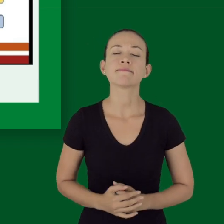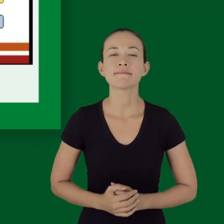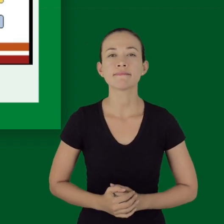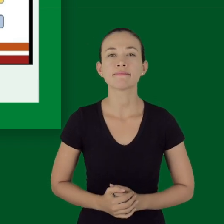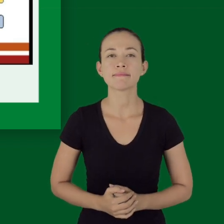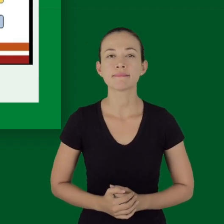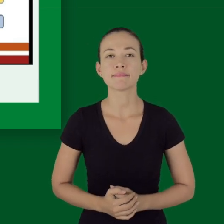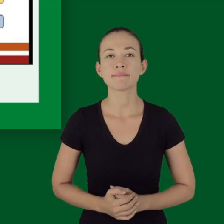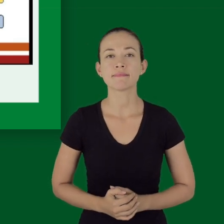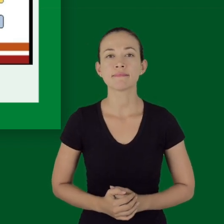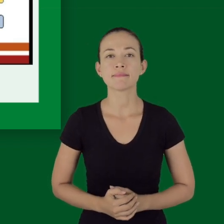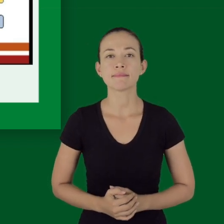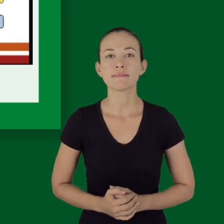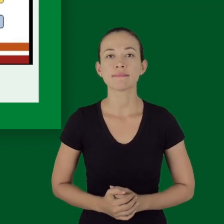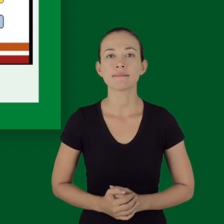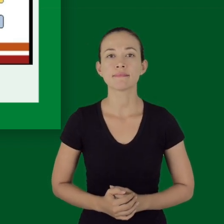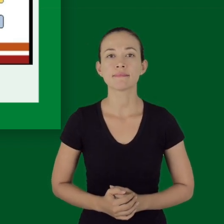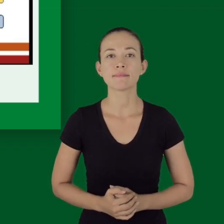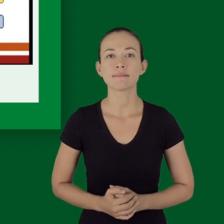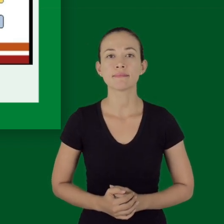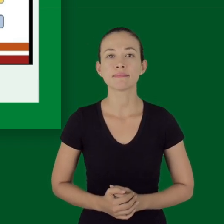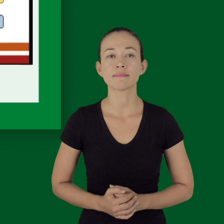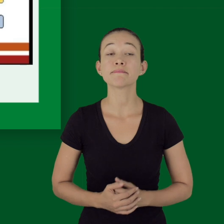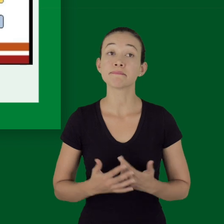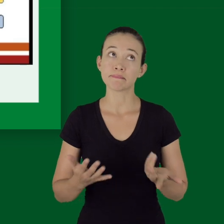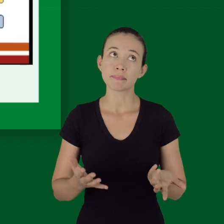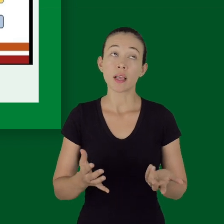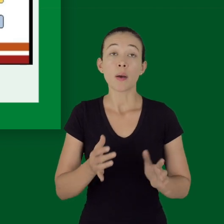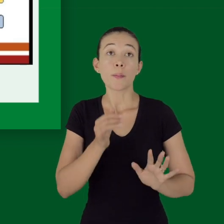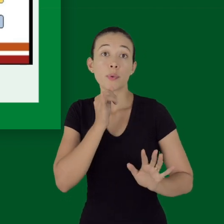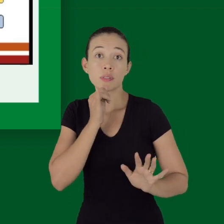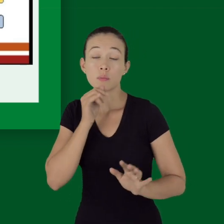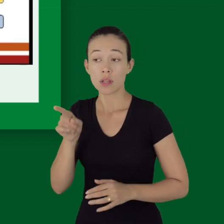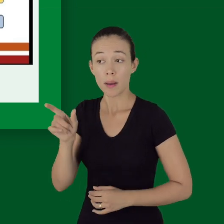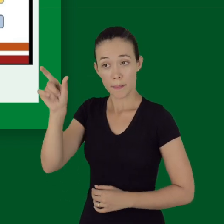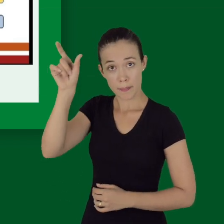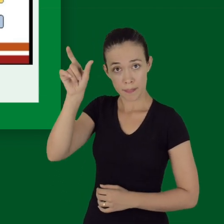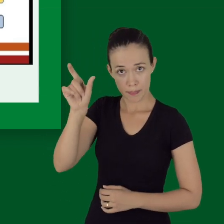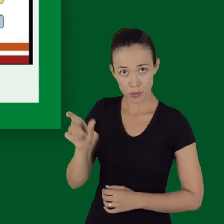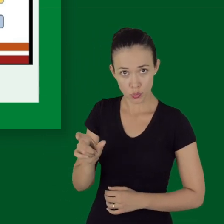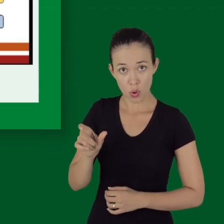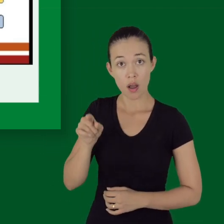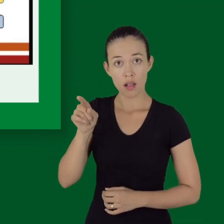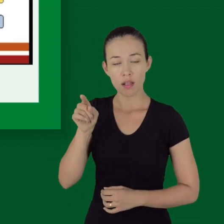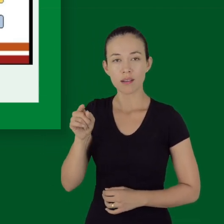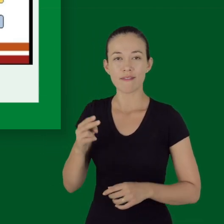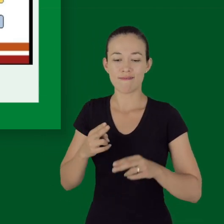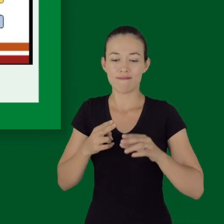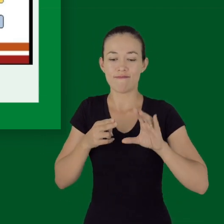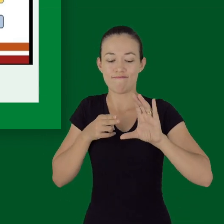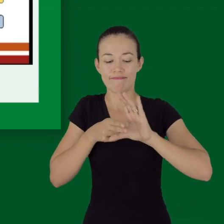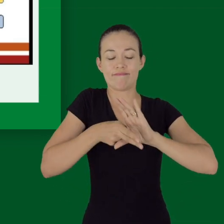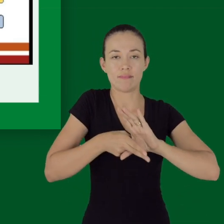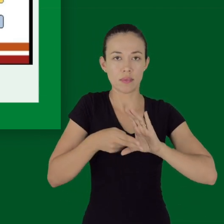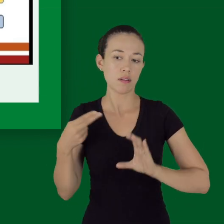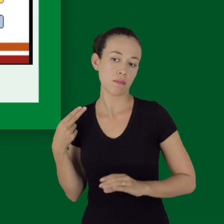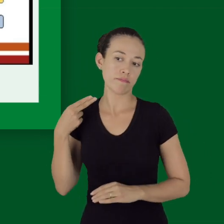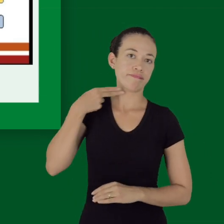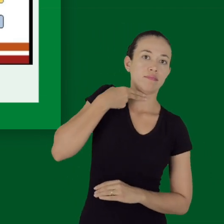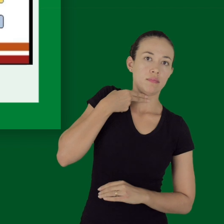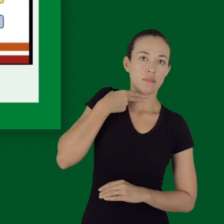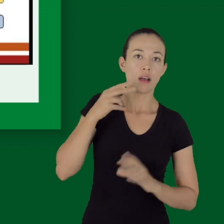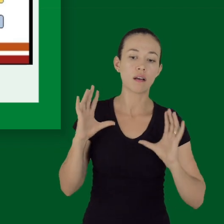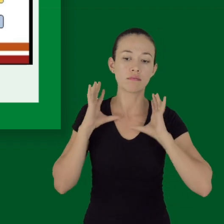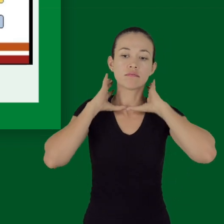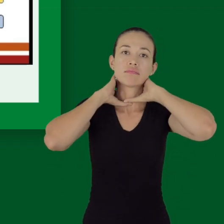preciso restringir, restrição não indicada dentro desse padrão normal, falar cervical. Mas eu preciso estabilizar esse